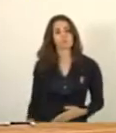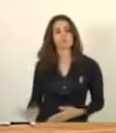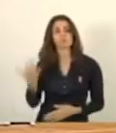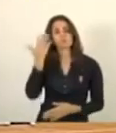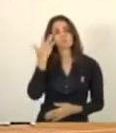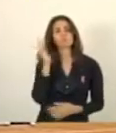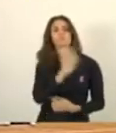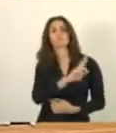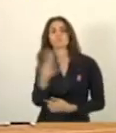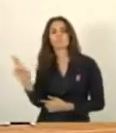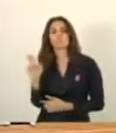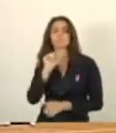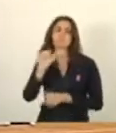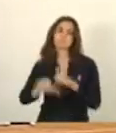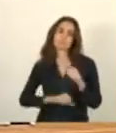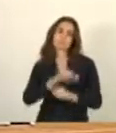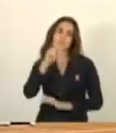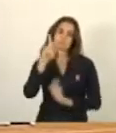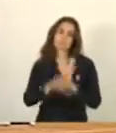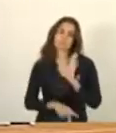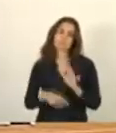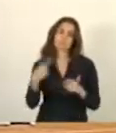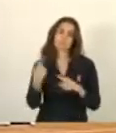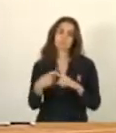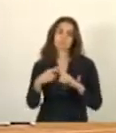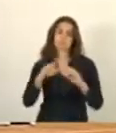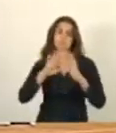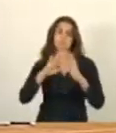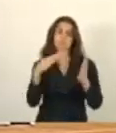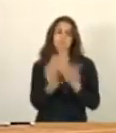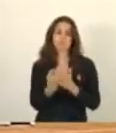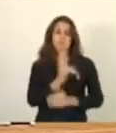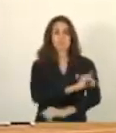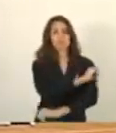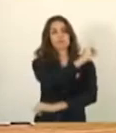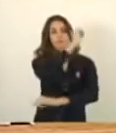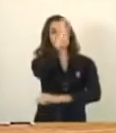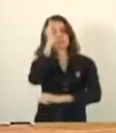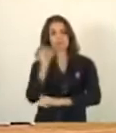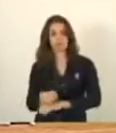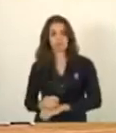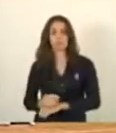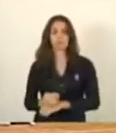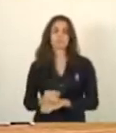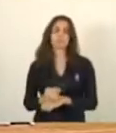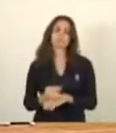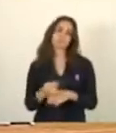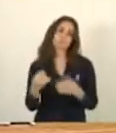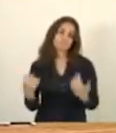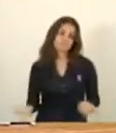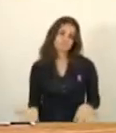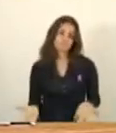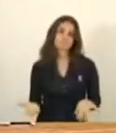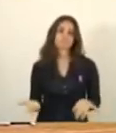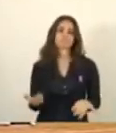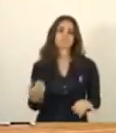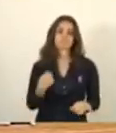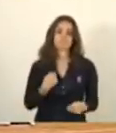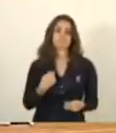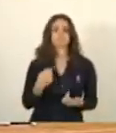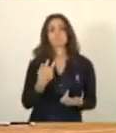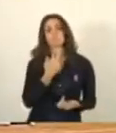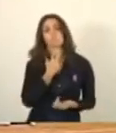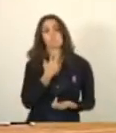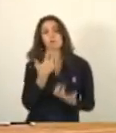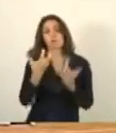o nome desse projeto, porque escola de tempo integral não é. Não há de se chamar uma escola que tem 2